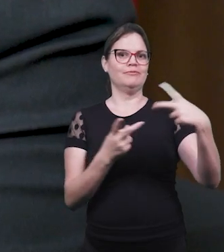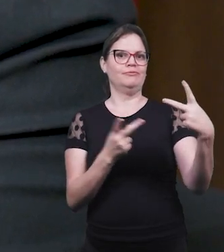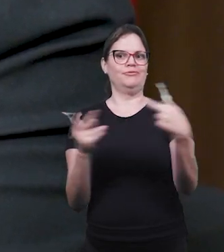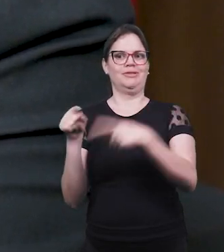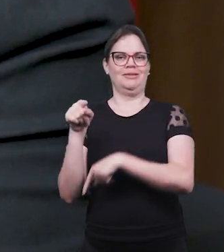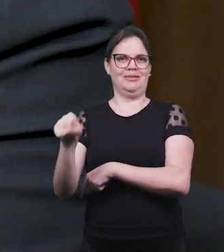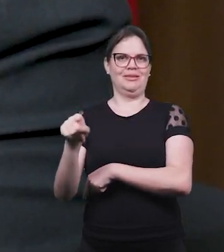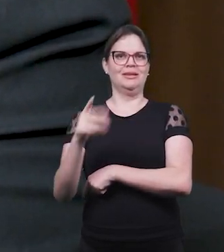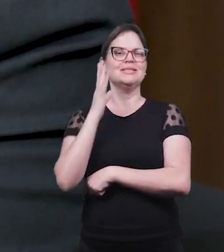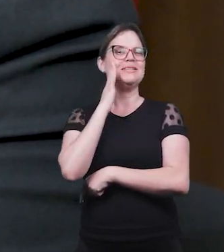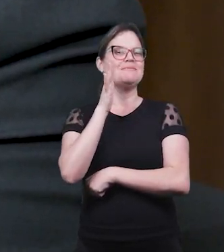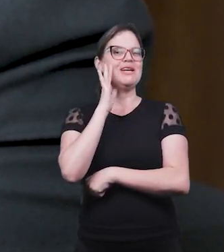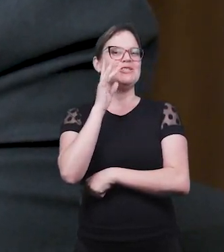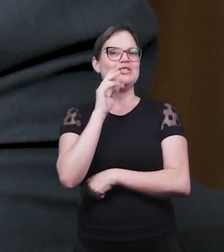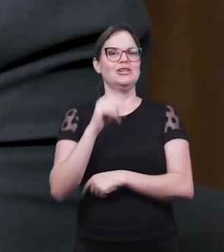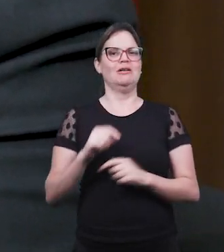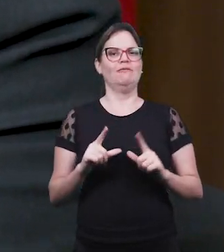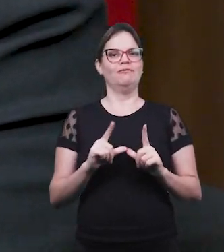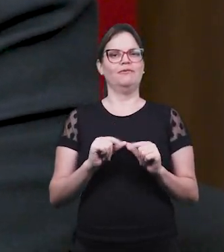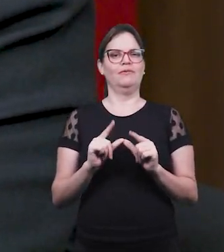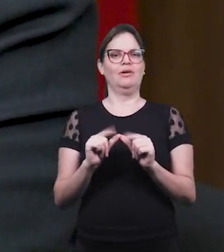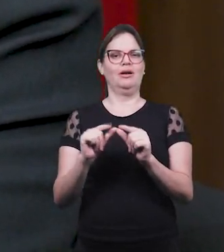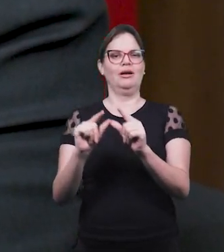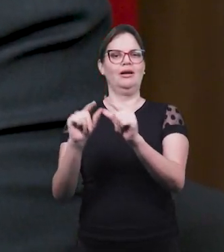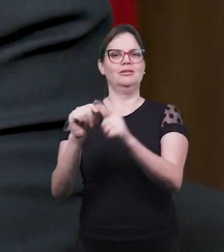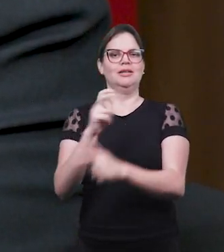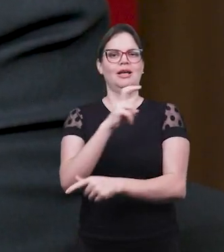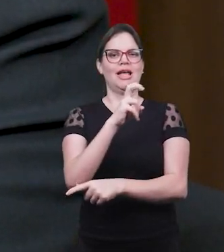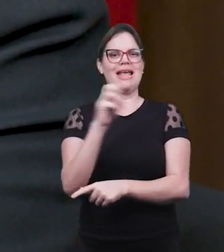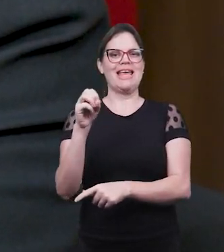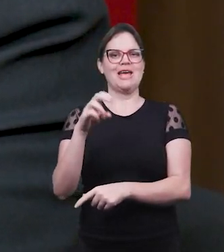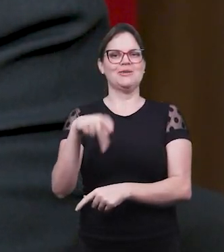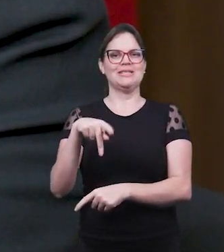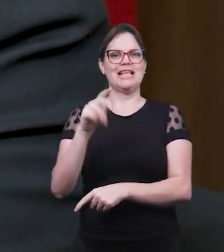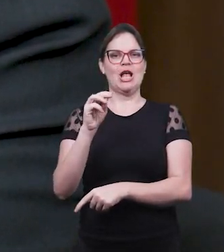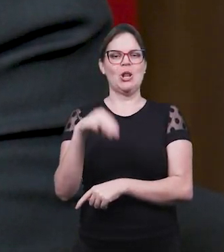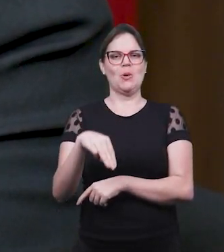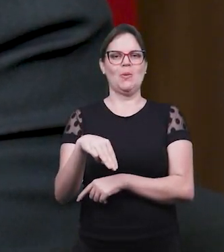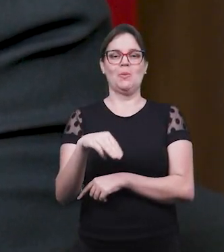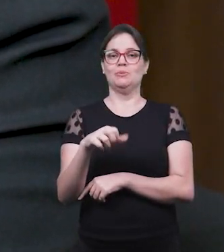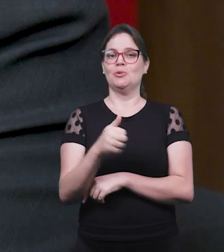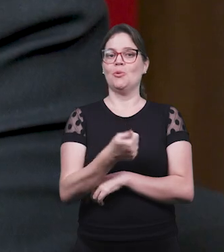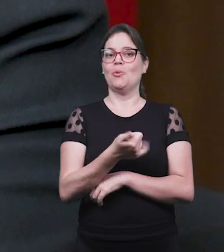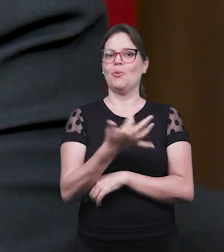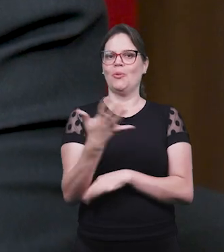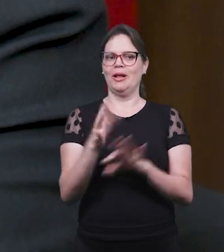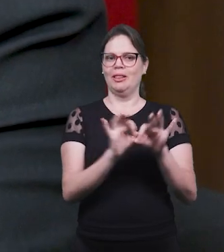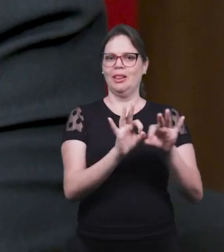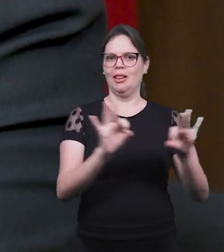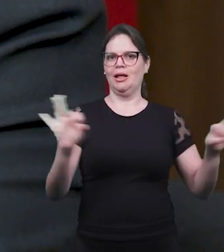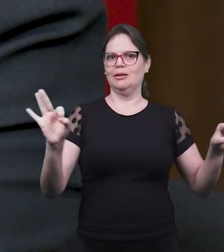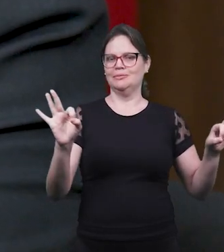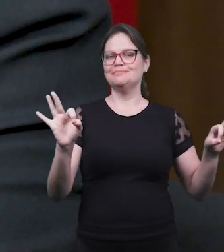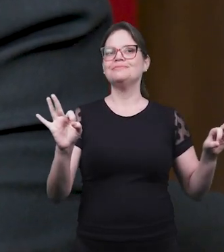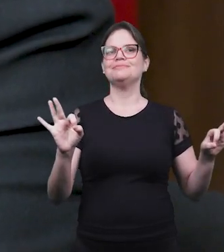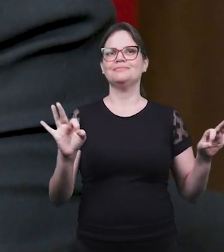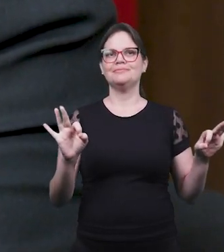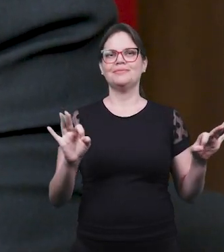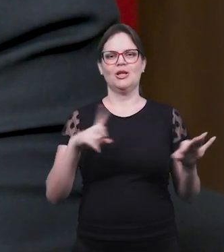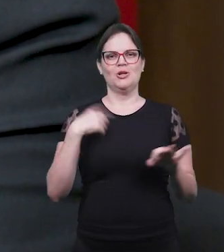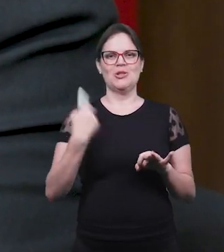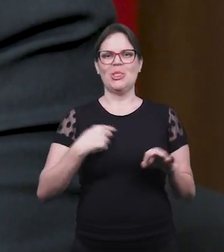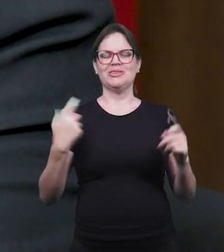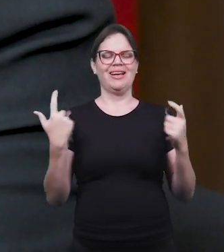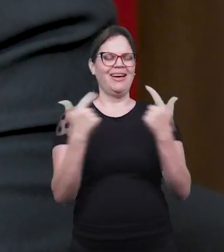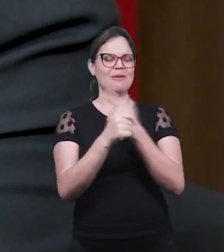naquela época você viajar 500 quilômetros pelo interior do Nordeste. Nós estamos falando aí da década de 60. Então, a gente ria muito porque meu